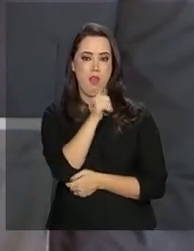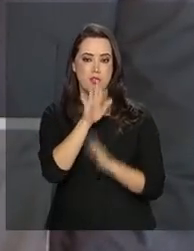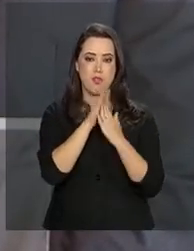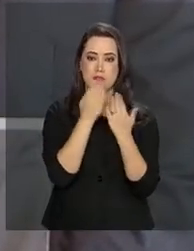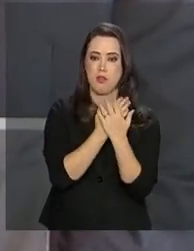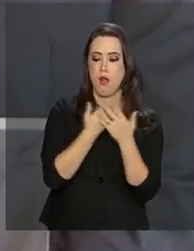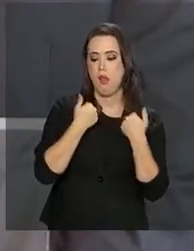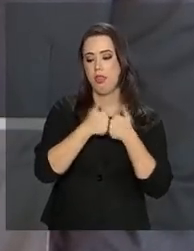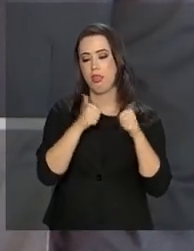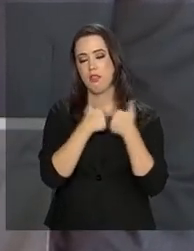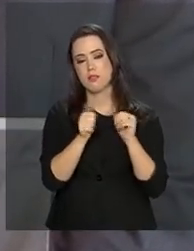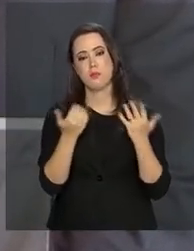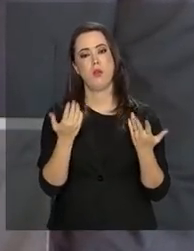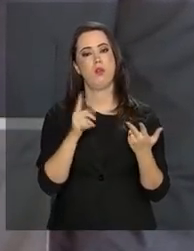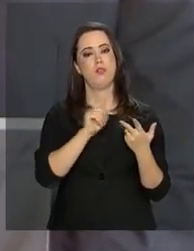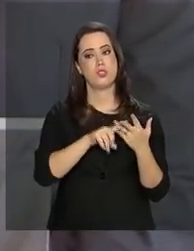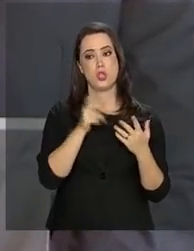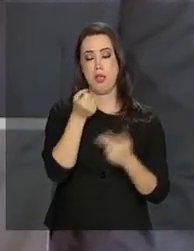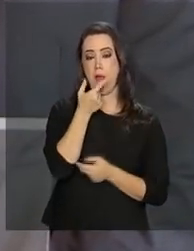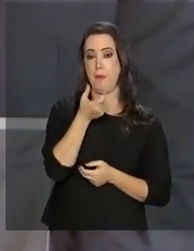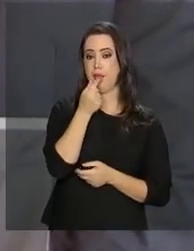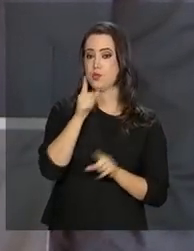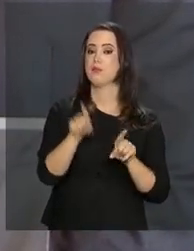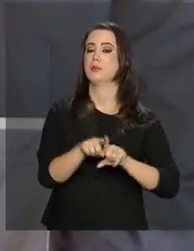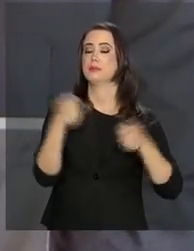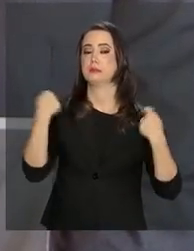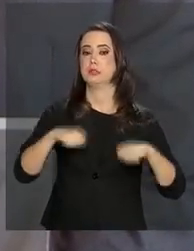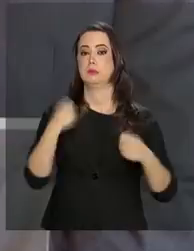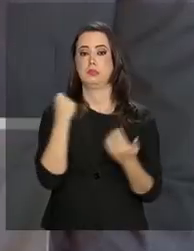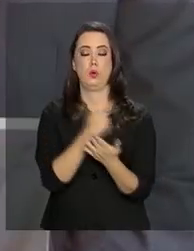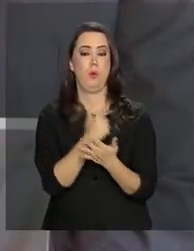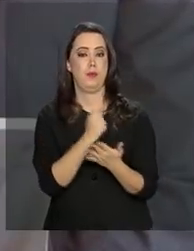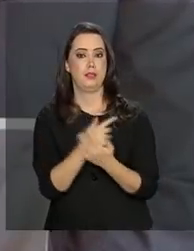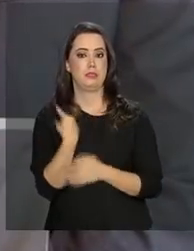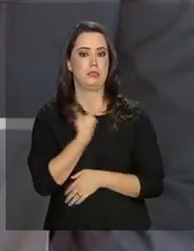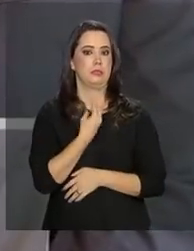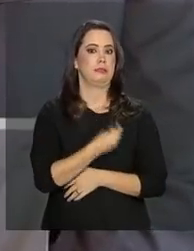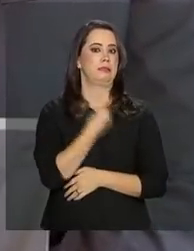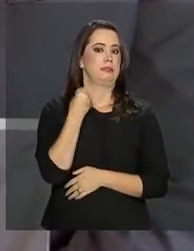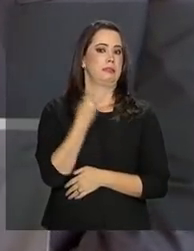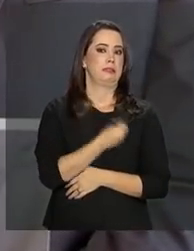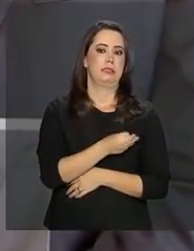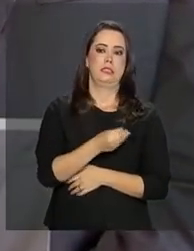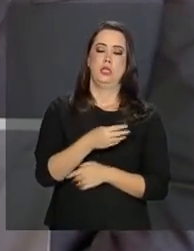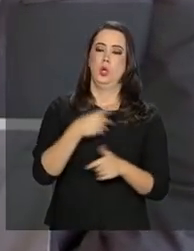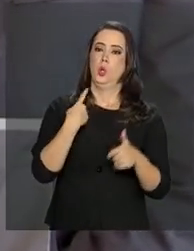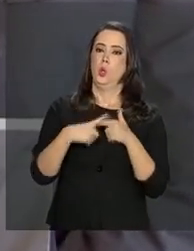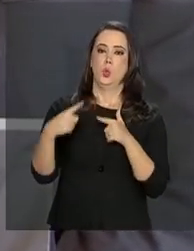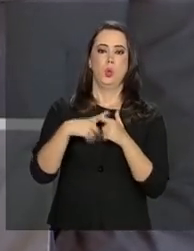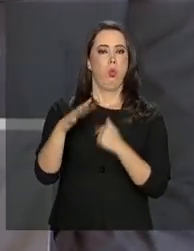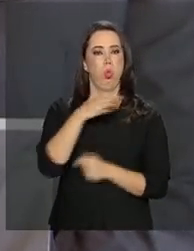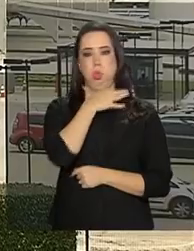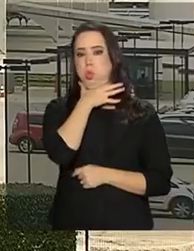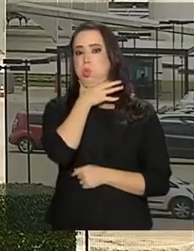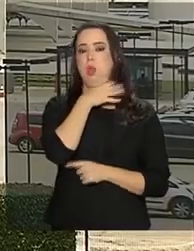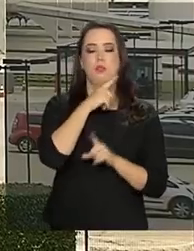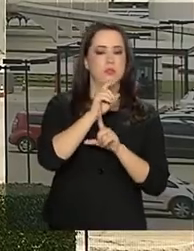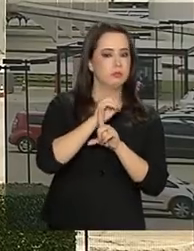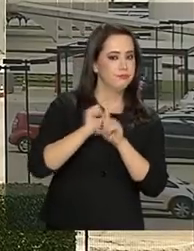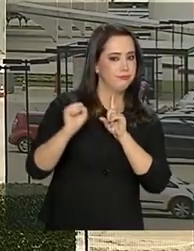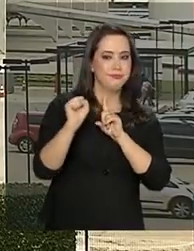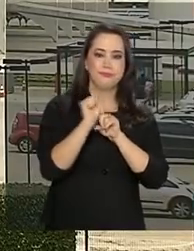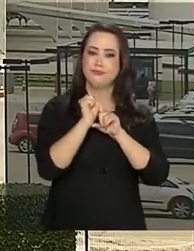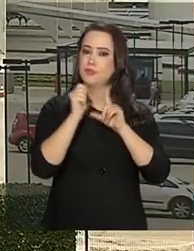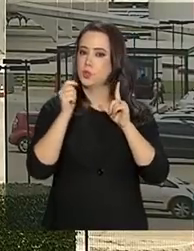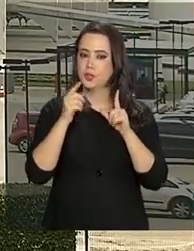escolar e medicamentos também estamos vivendo um caos econômico e social os recursos